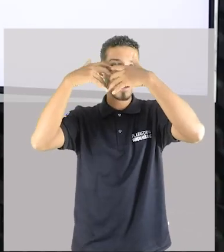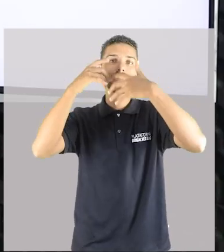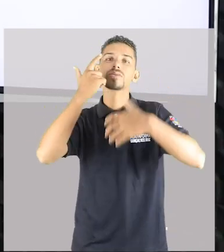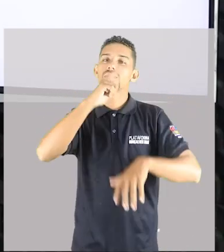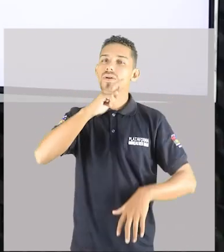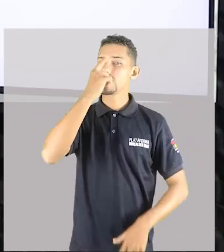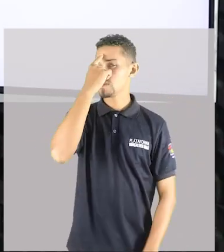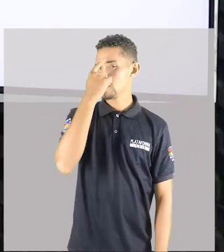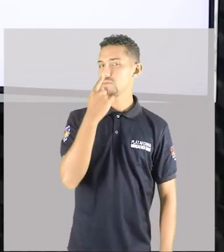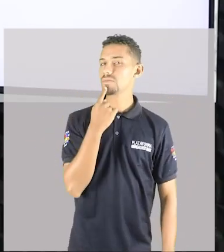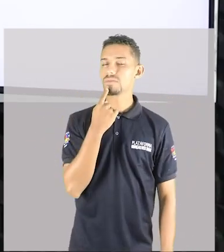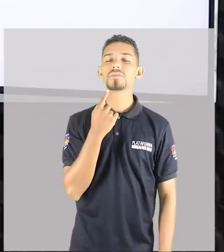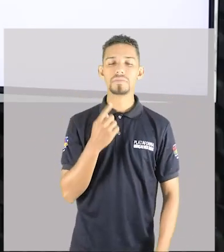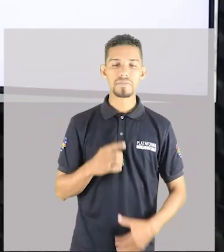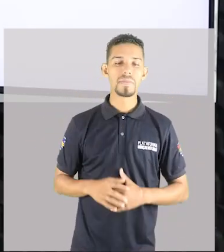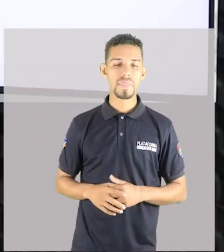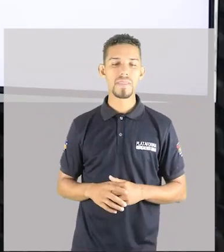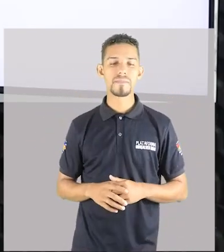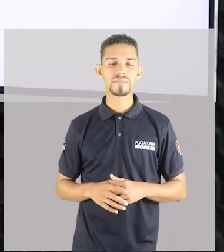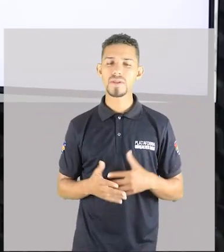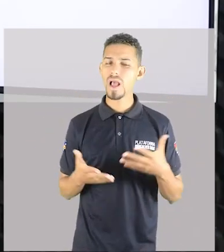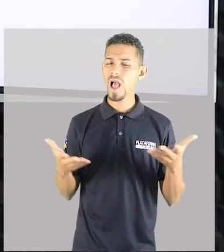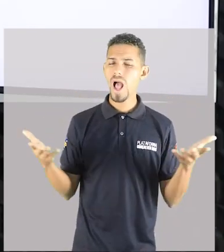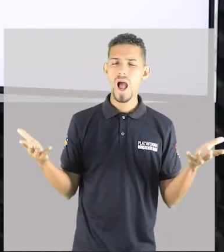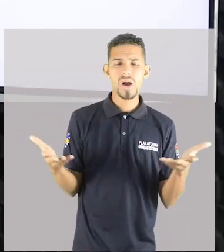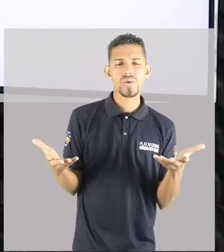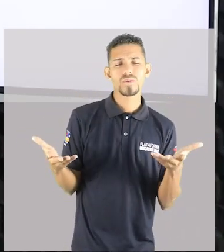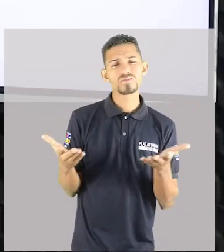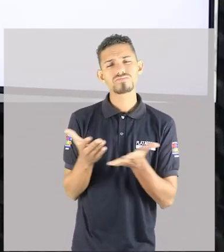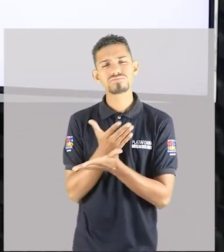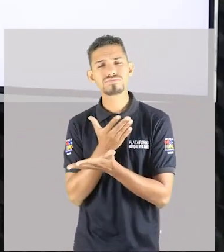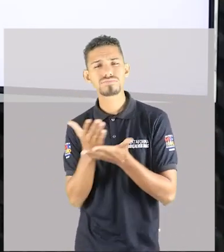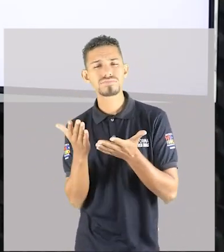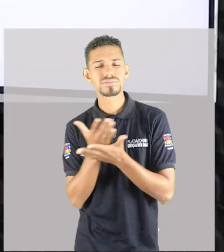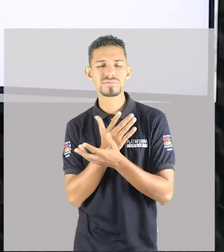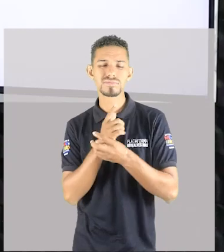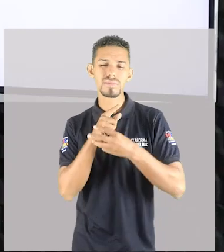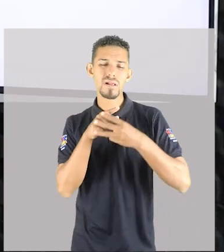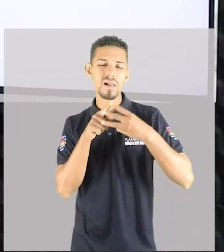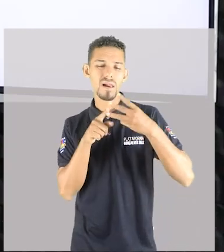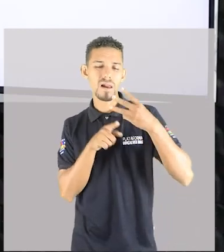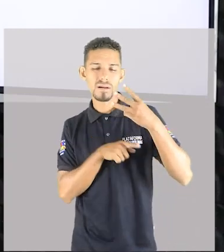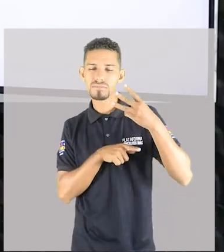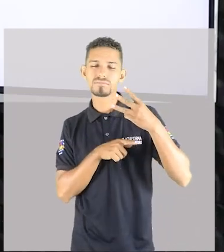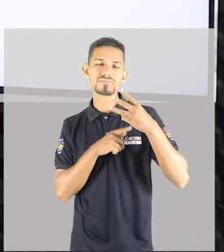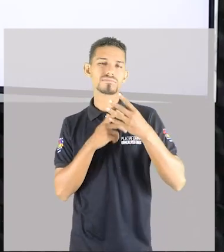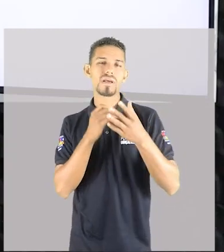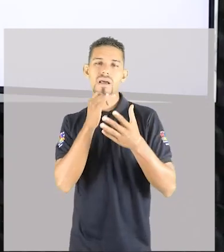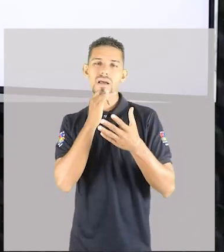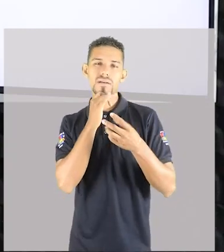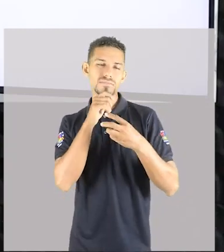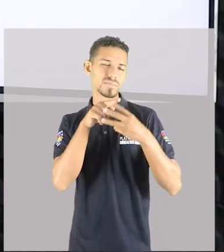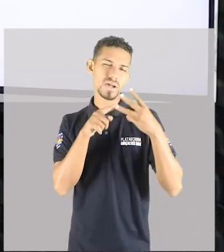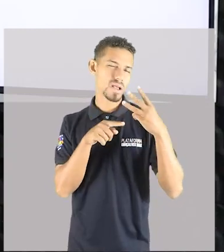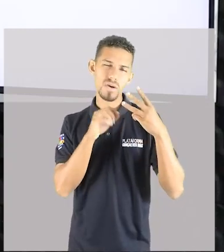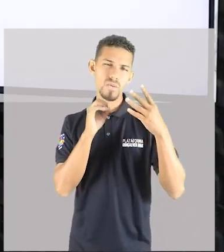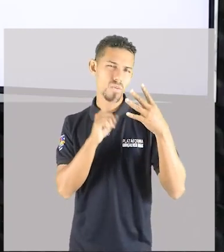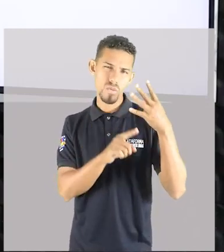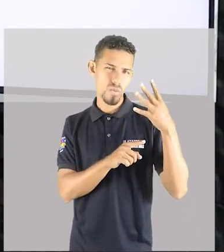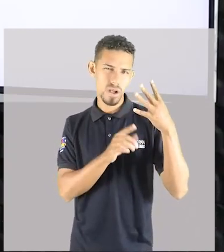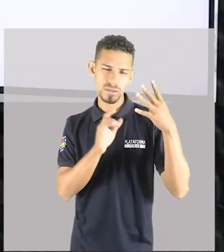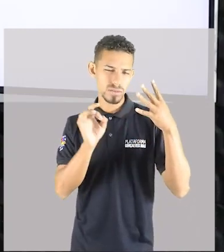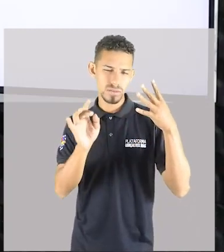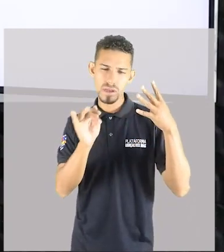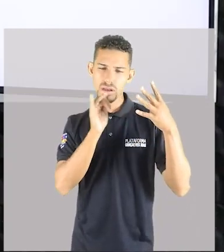tá? Agora vamos ver alguns defeitos da visão. Eu acho que eu botei 3 ou 4 defeitos